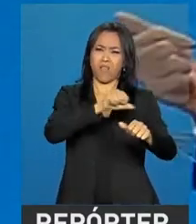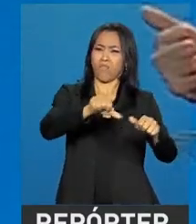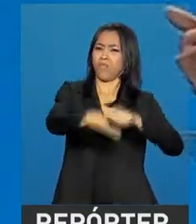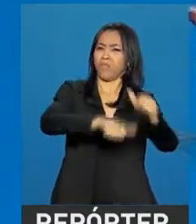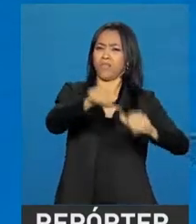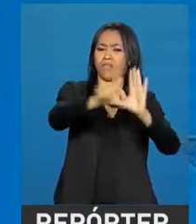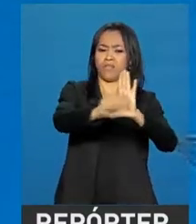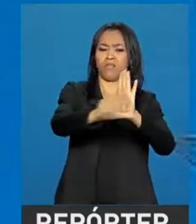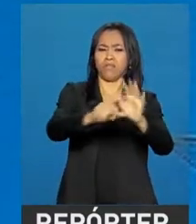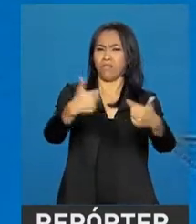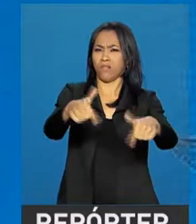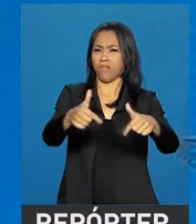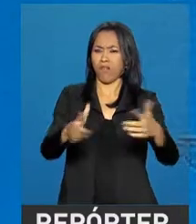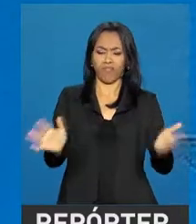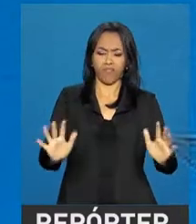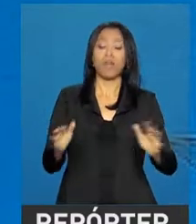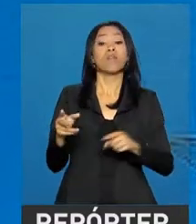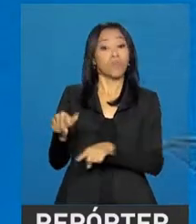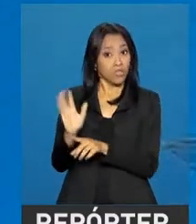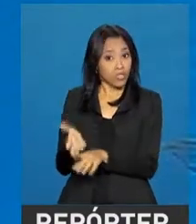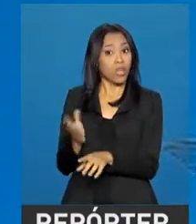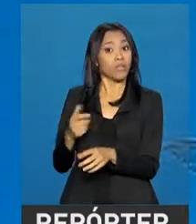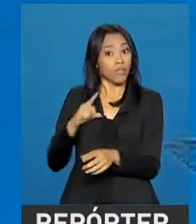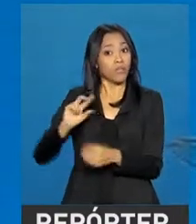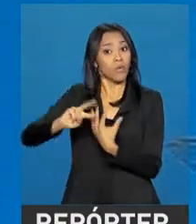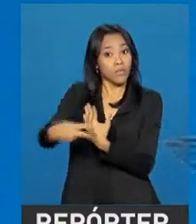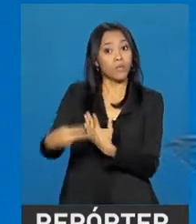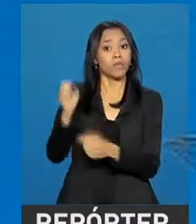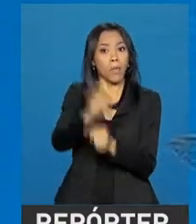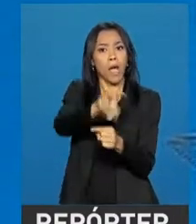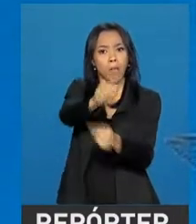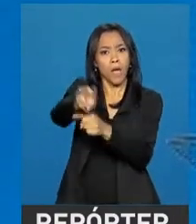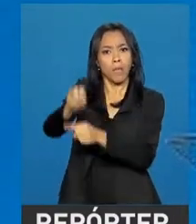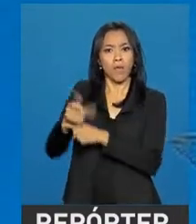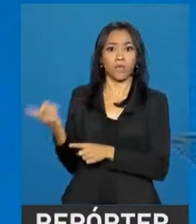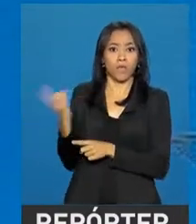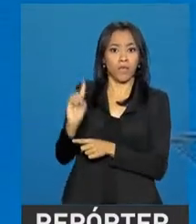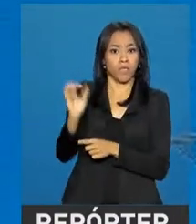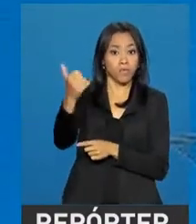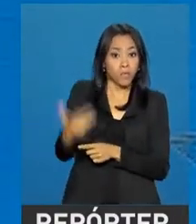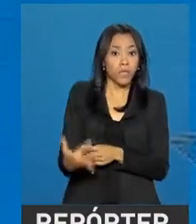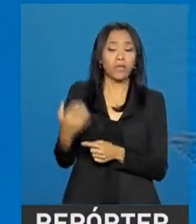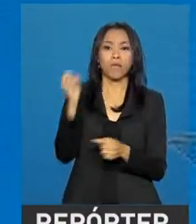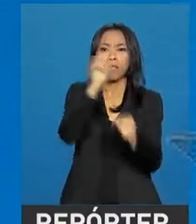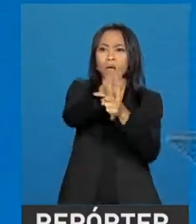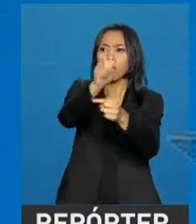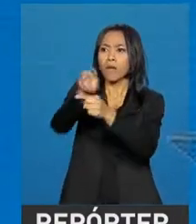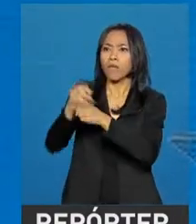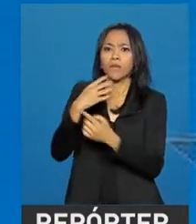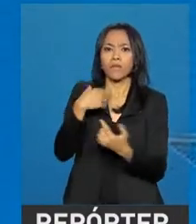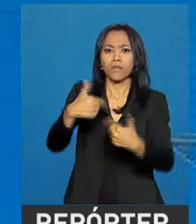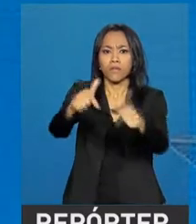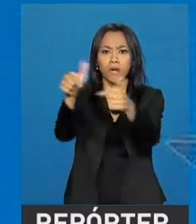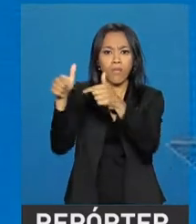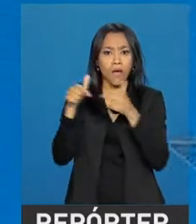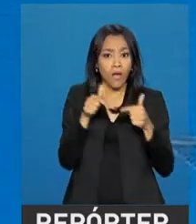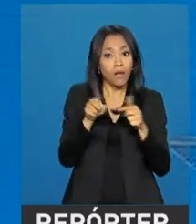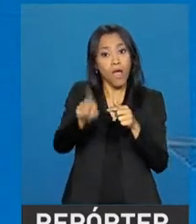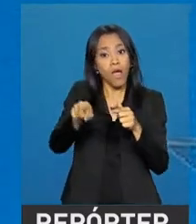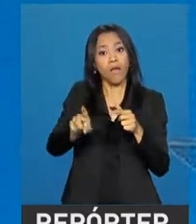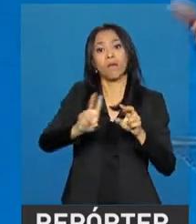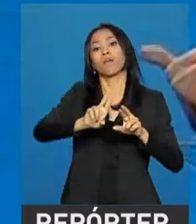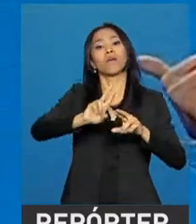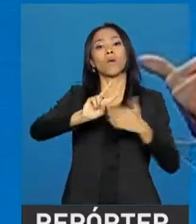o meirelles fala em mais um milhão e tantos postos de trabalho ele está falando exatamente nos efeitos de uma